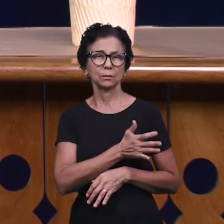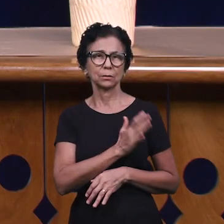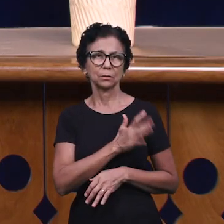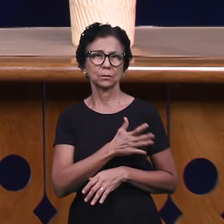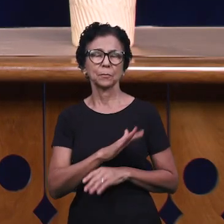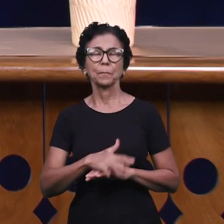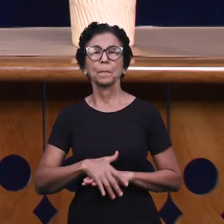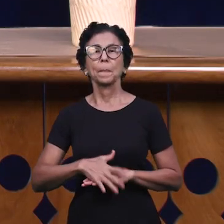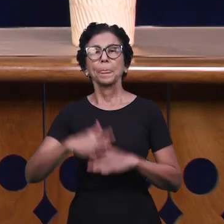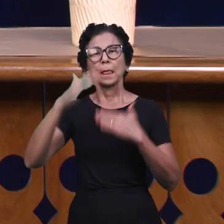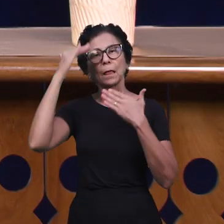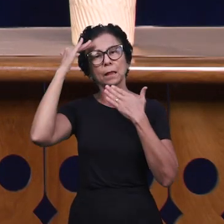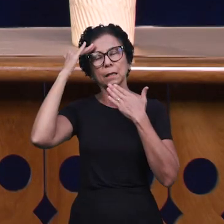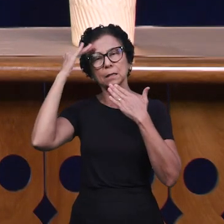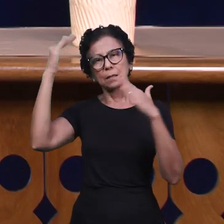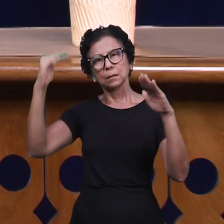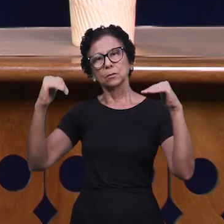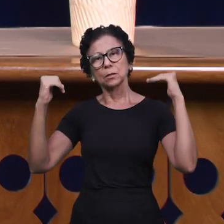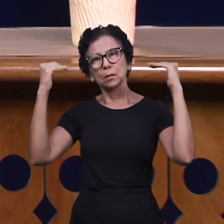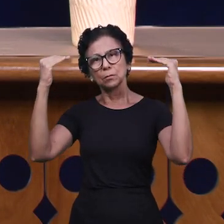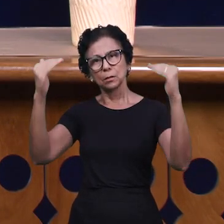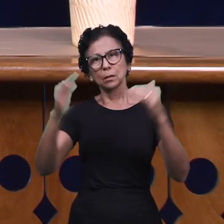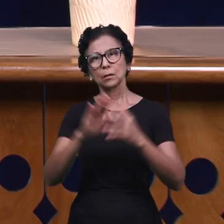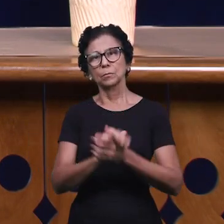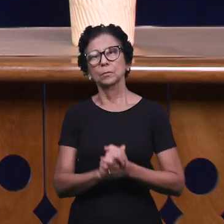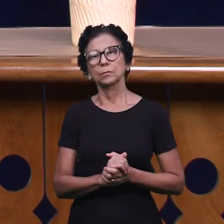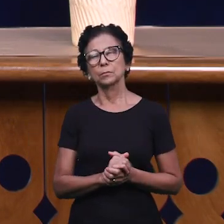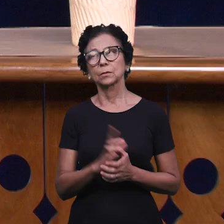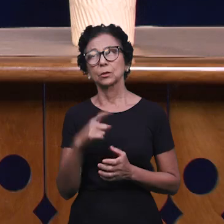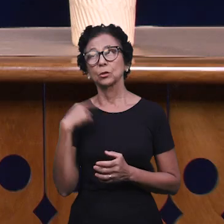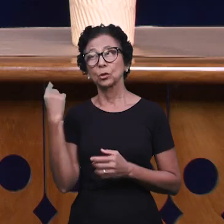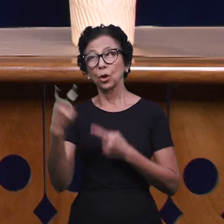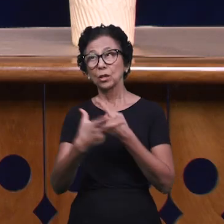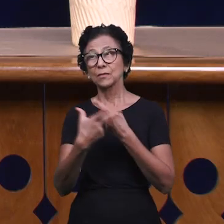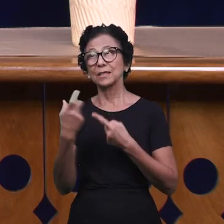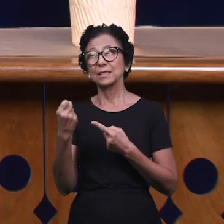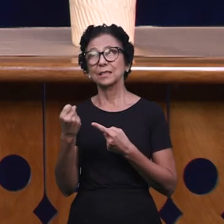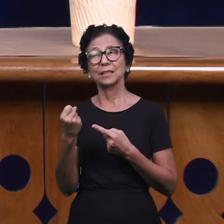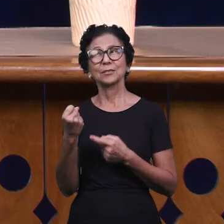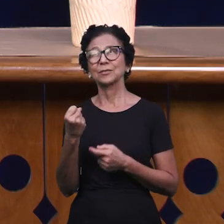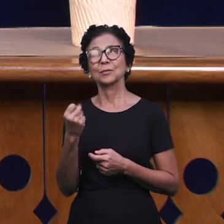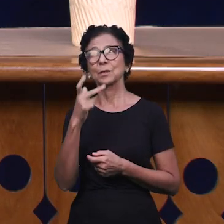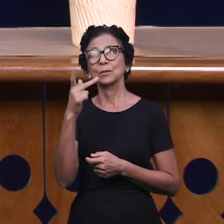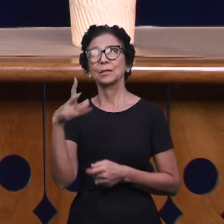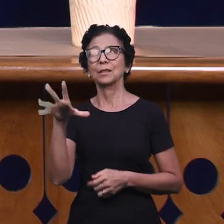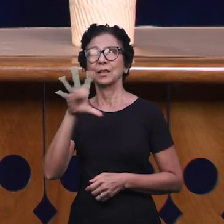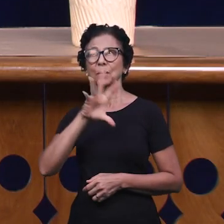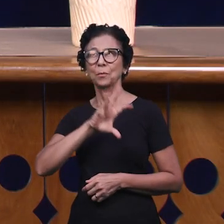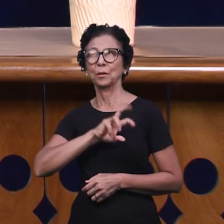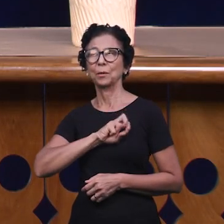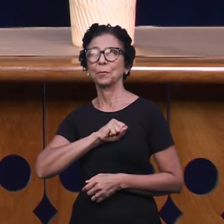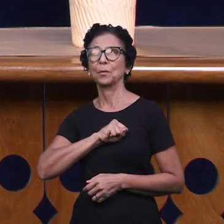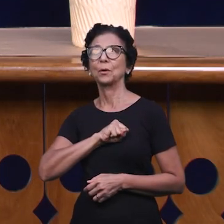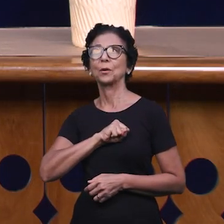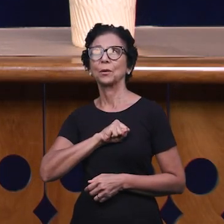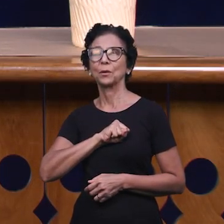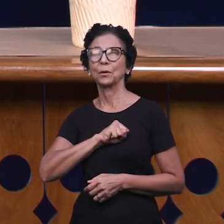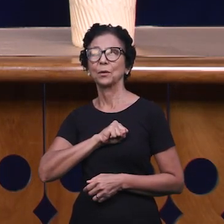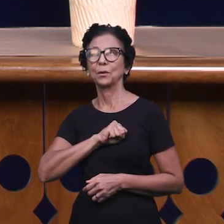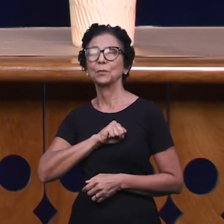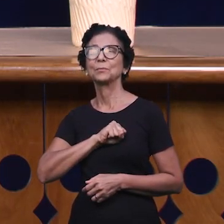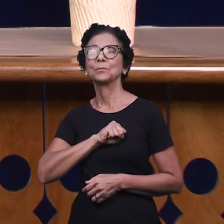Senhor, porque nós não somos merecedores, mas o Teu amor tem sido maior e tem